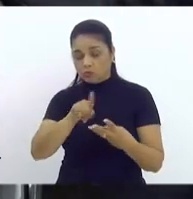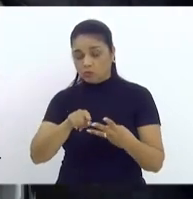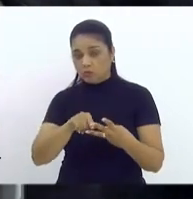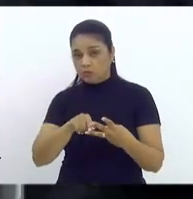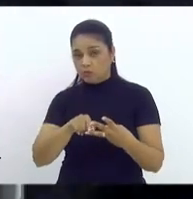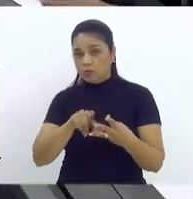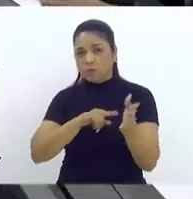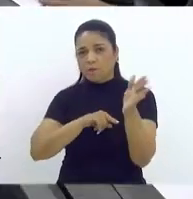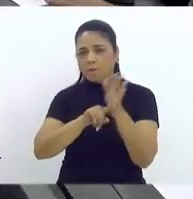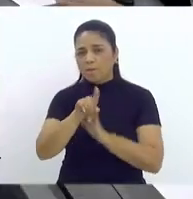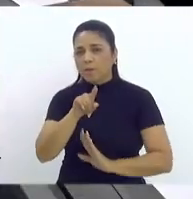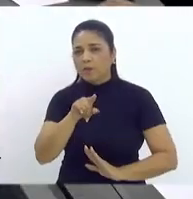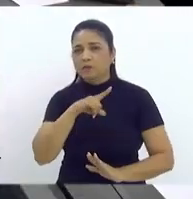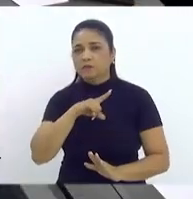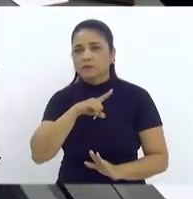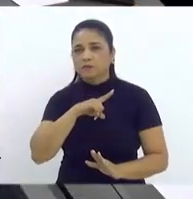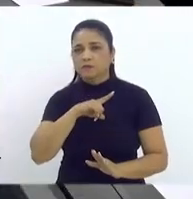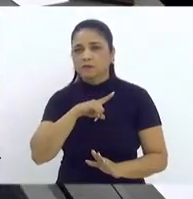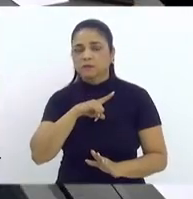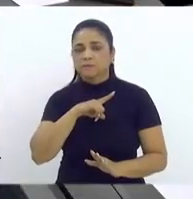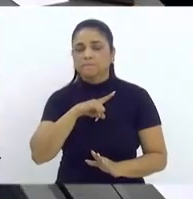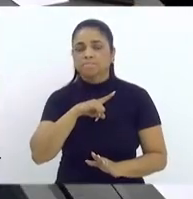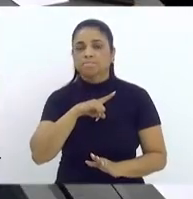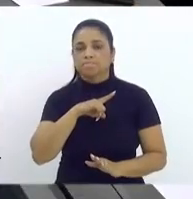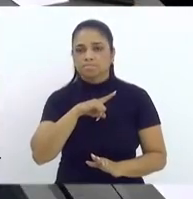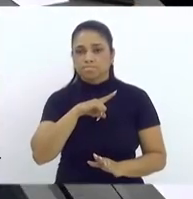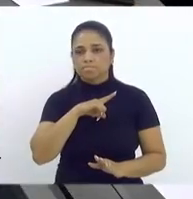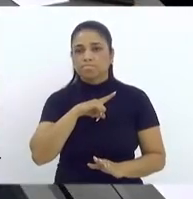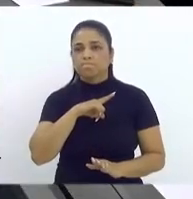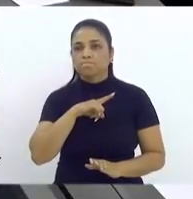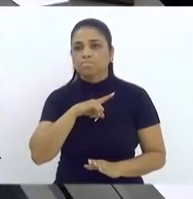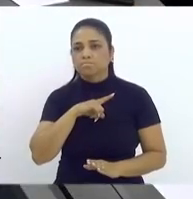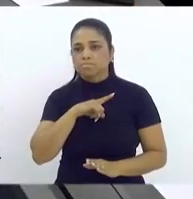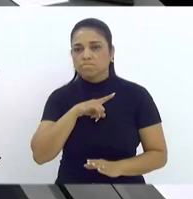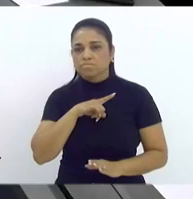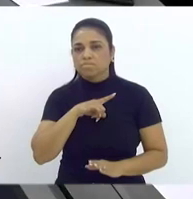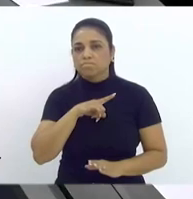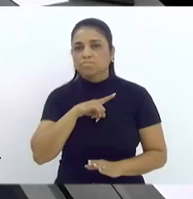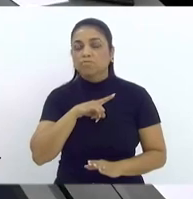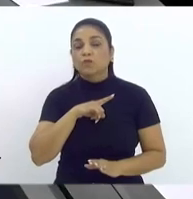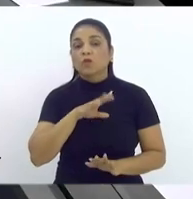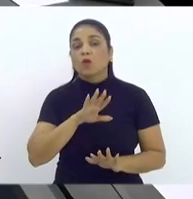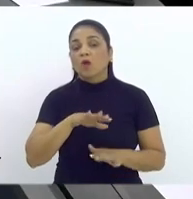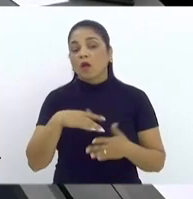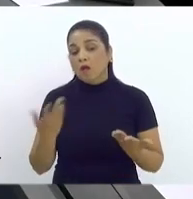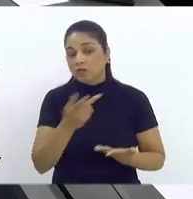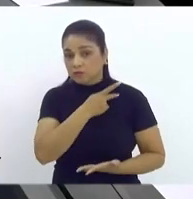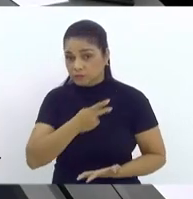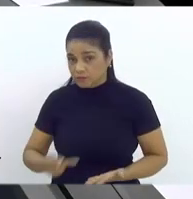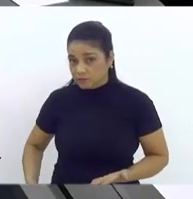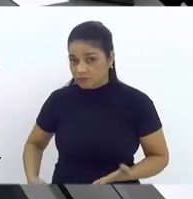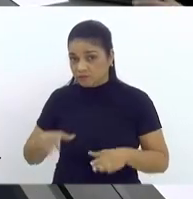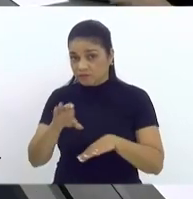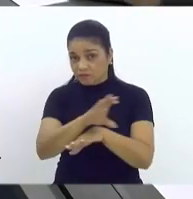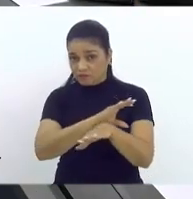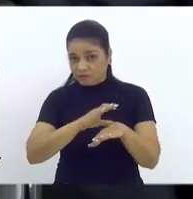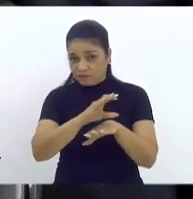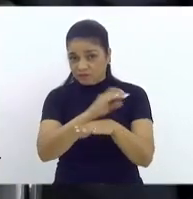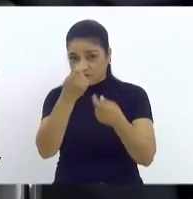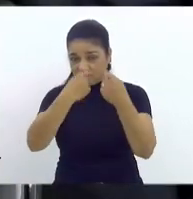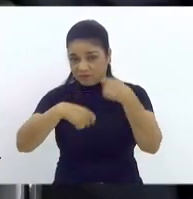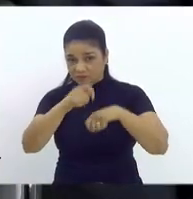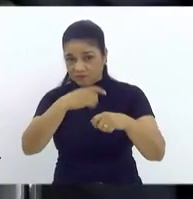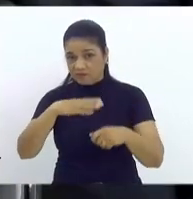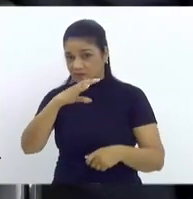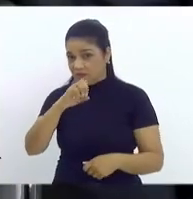foram investidos no Rio, enquanto 75% foram destinados ao exterior. Outra a pergunta, atual presidência do Conselho de Administração da